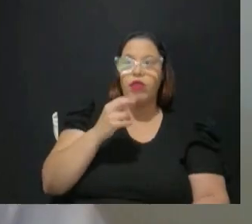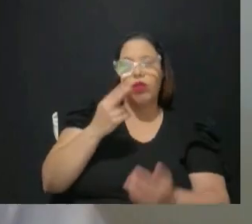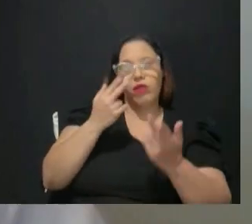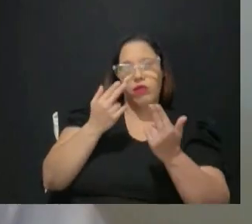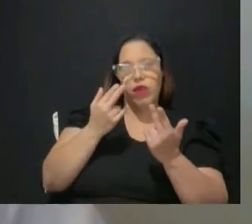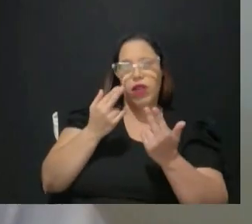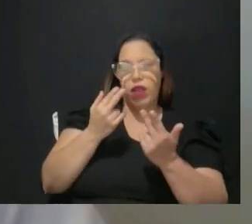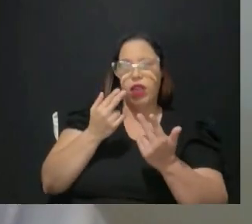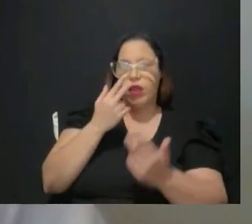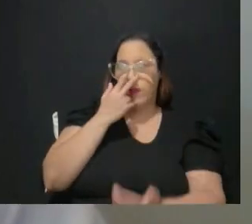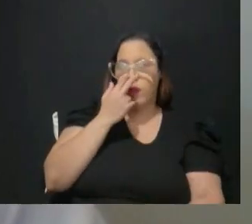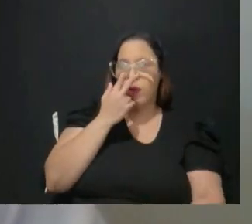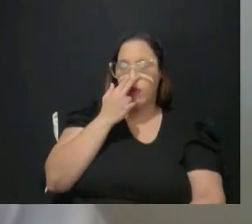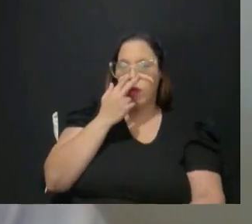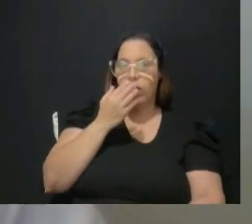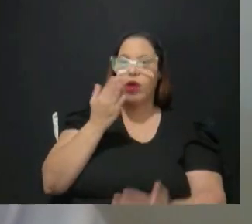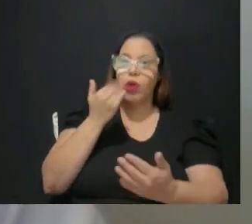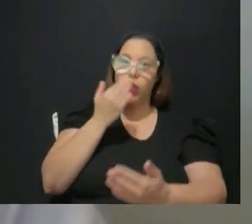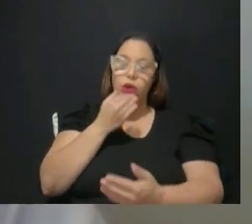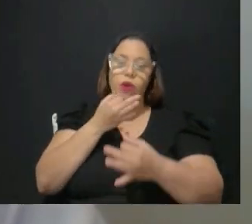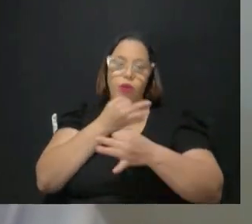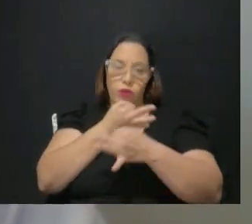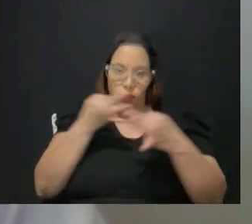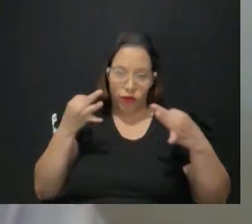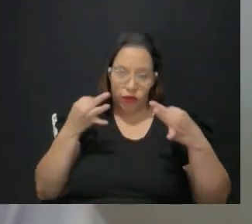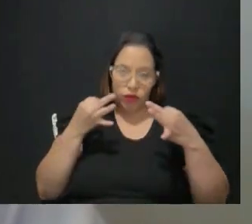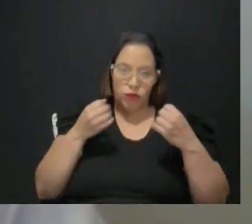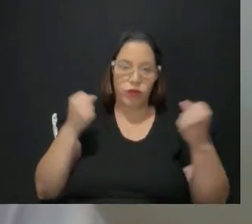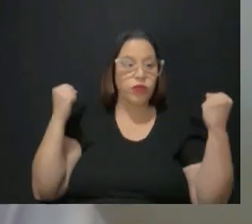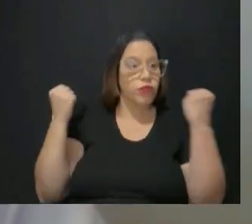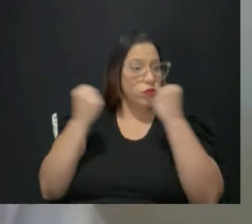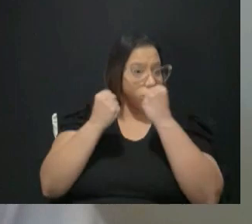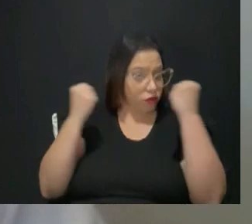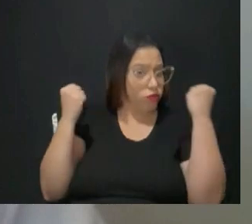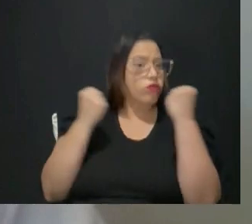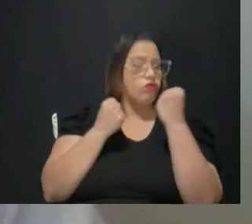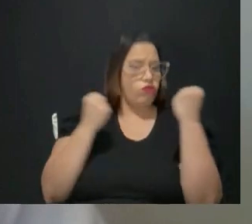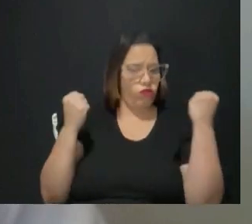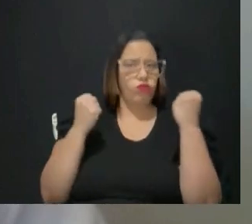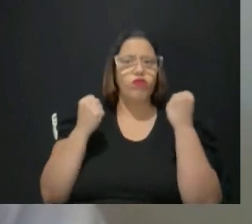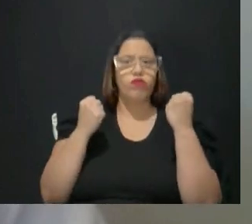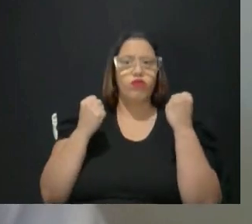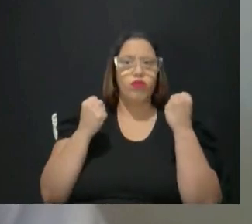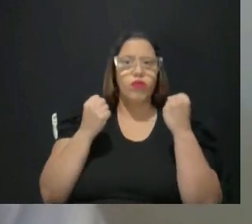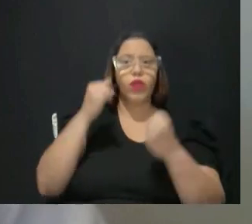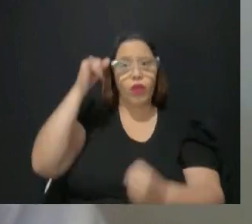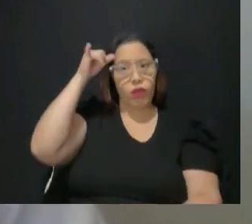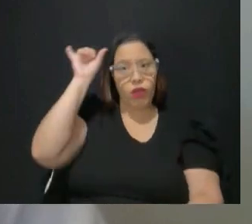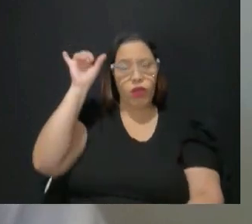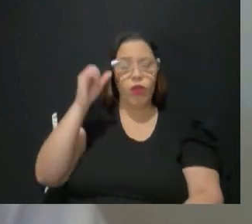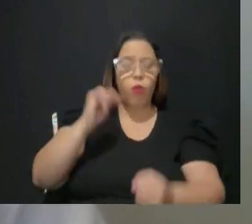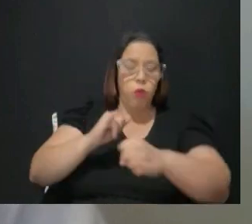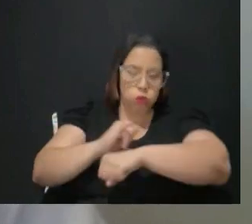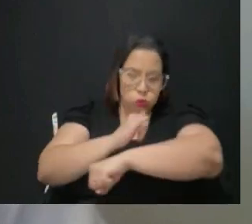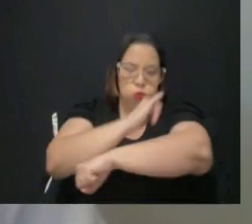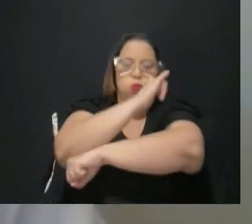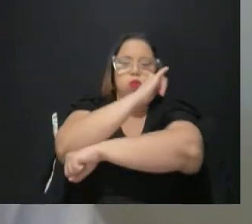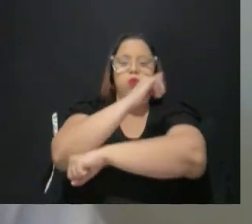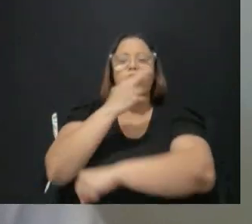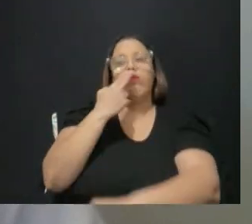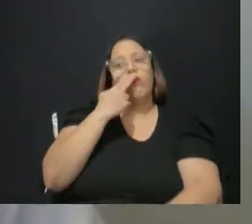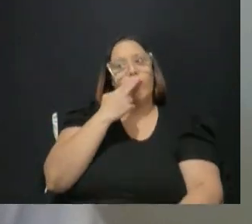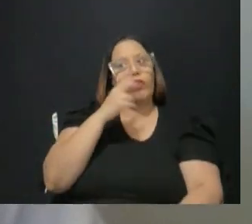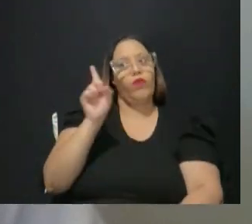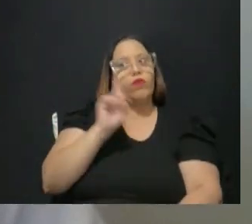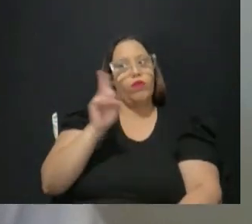AVC, né? Ter uma alimentação regrada, praticar atividade física, evitar a obesidade, não